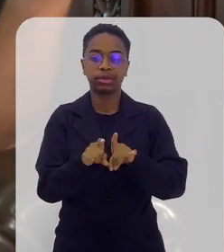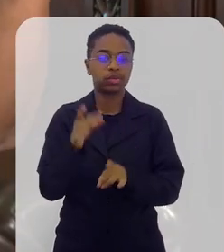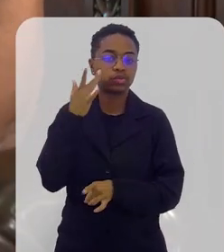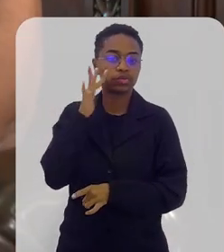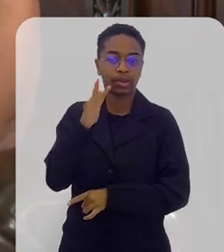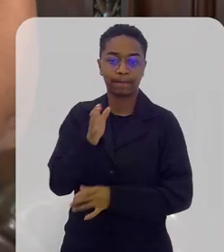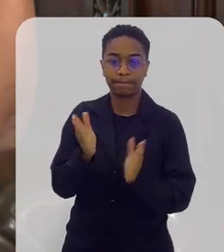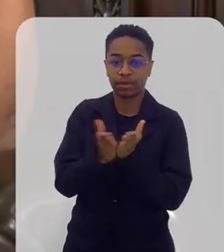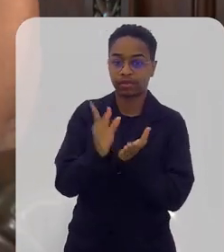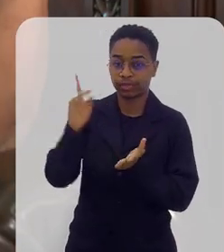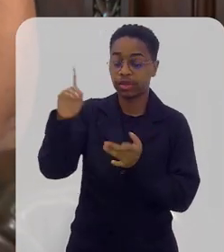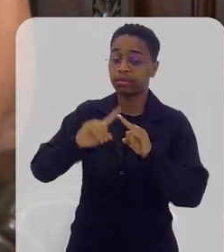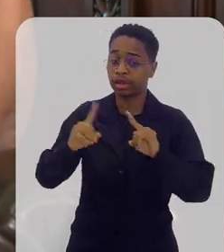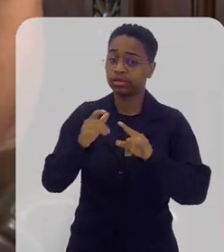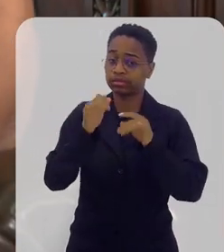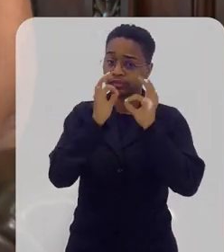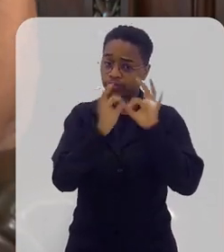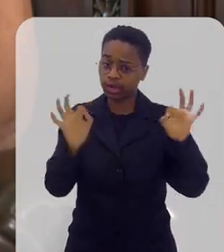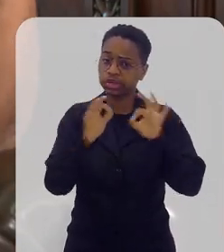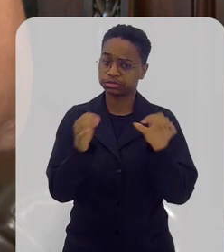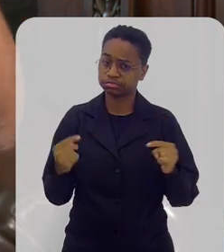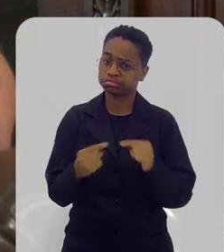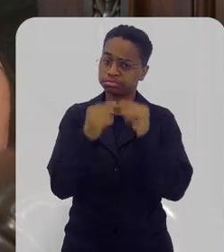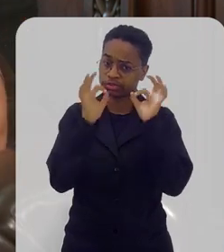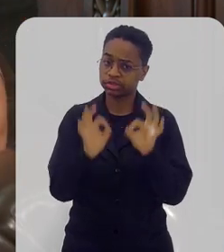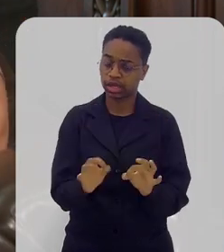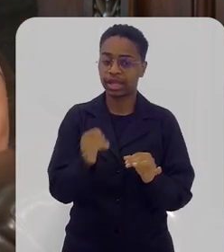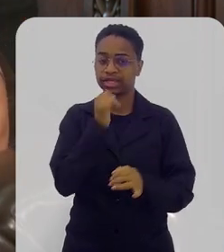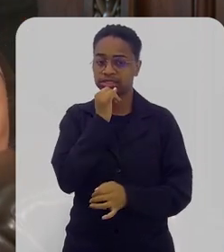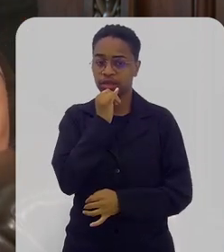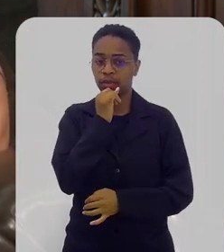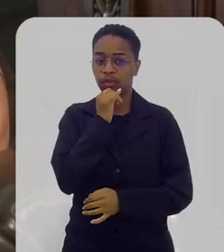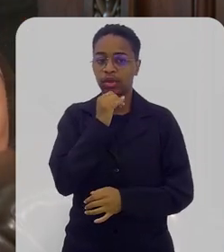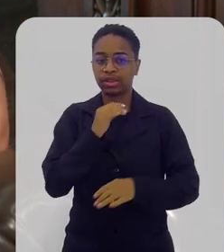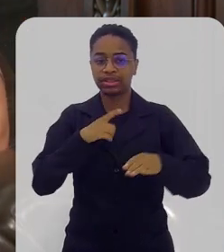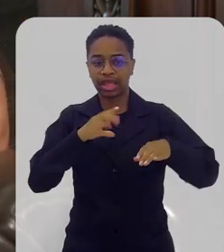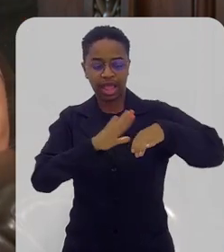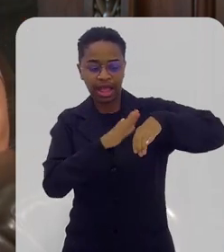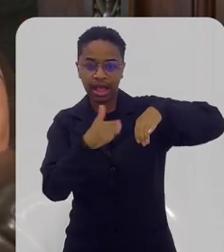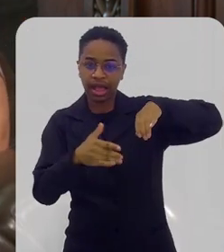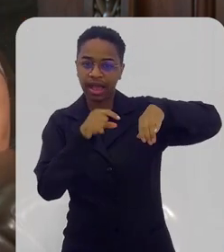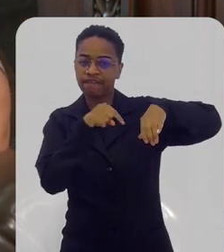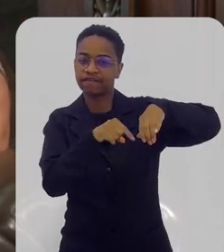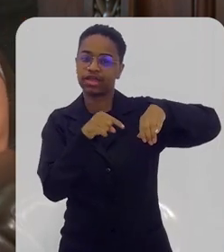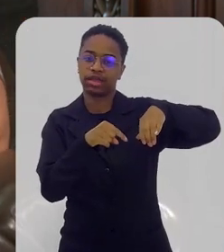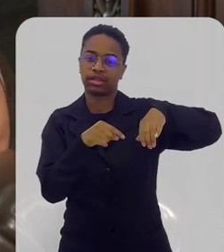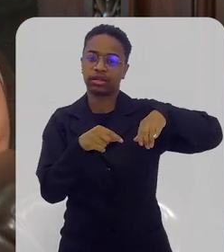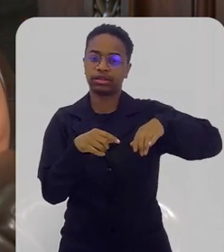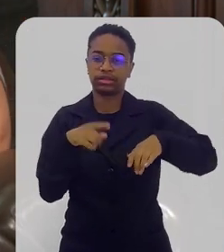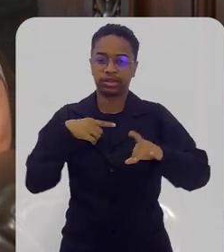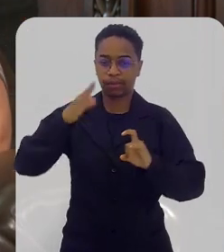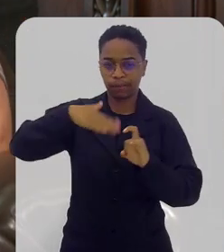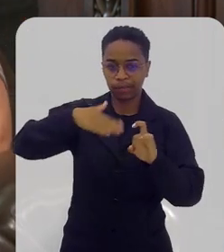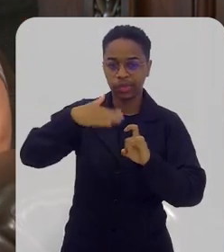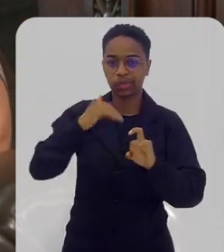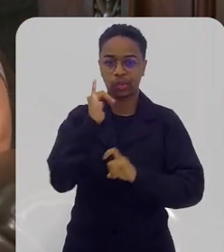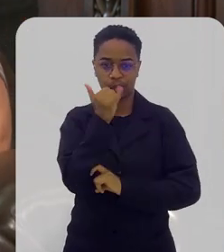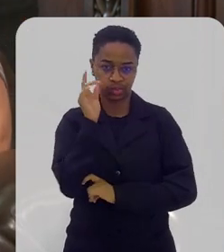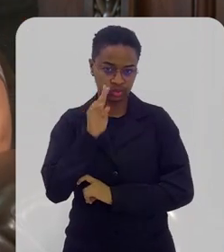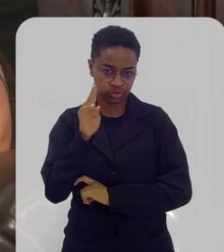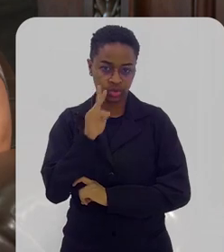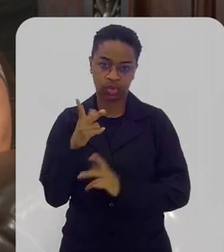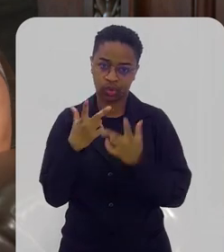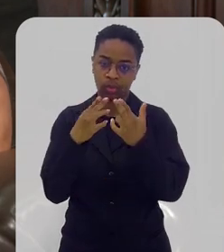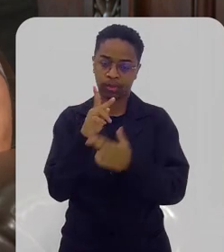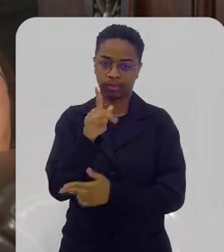fala sobre aquela passagem, aquele livro, O Complexo da Caverna, de Platão também. Amigo, eu quero